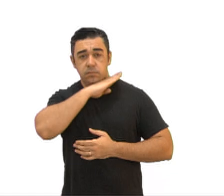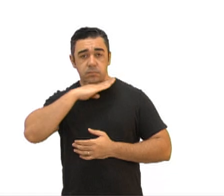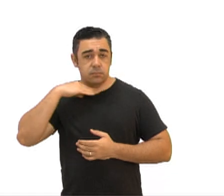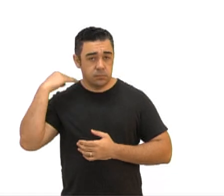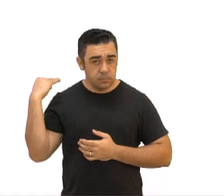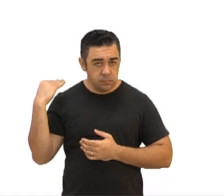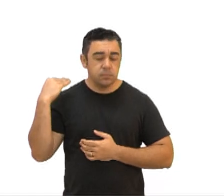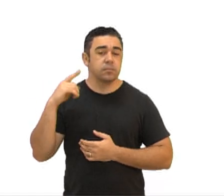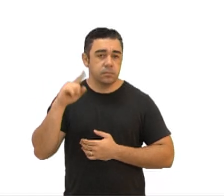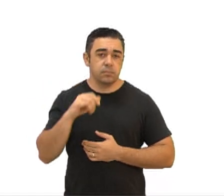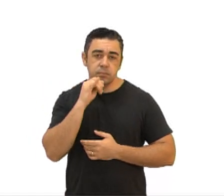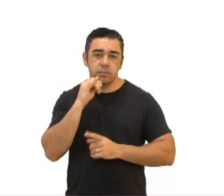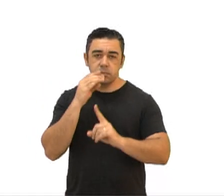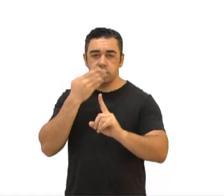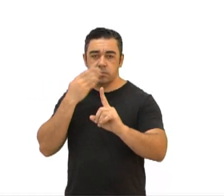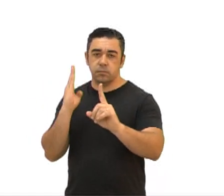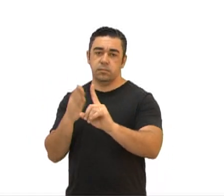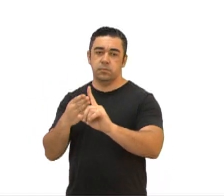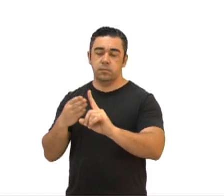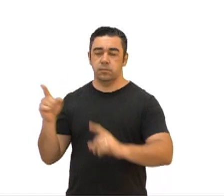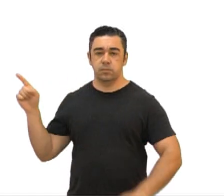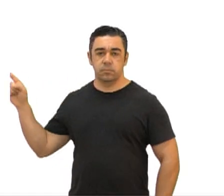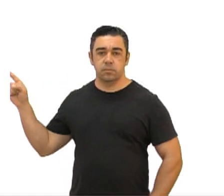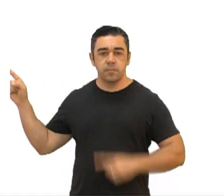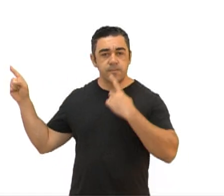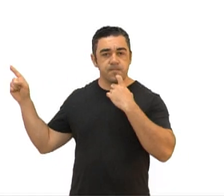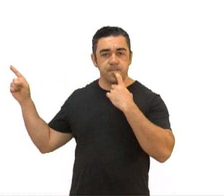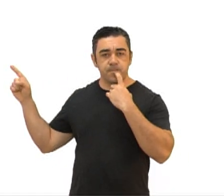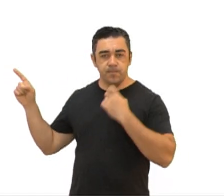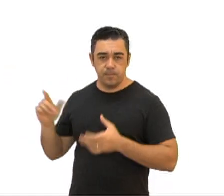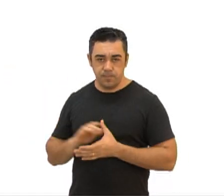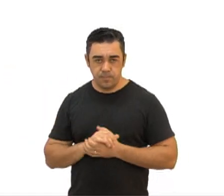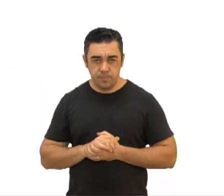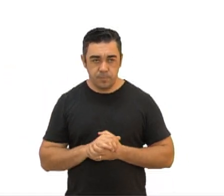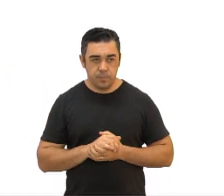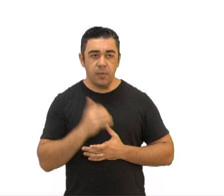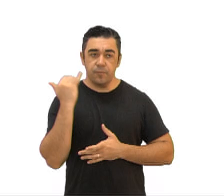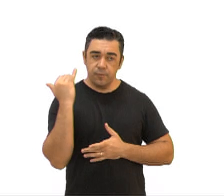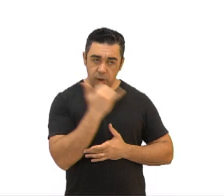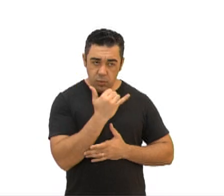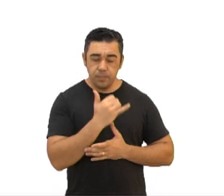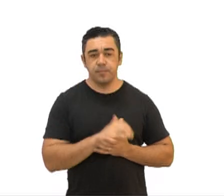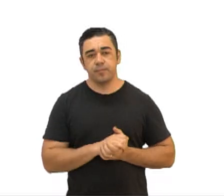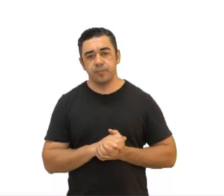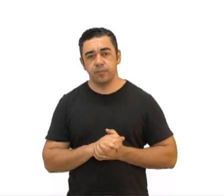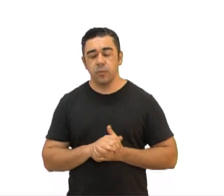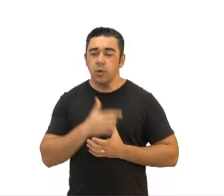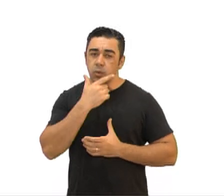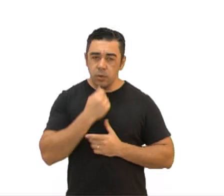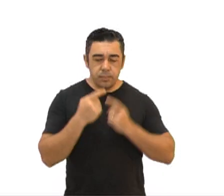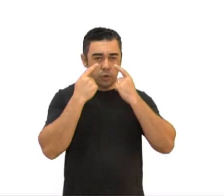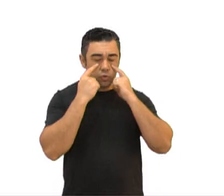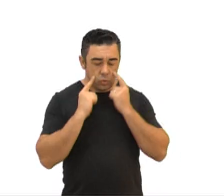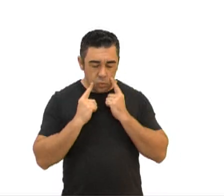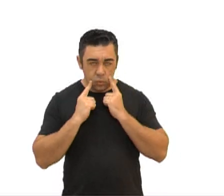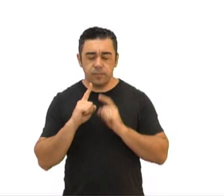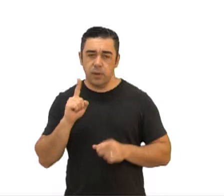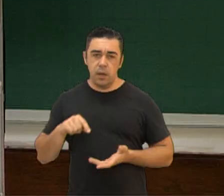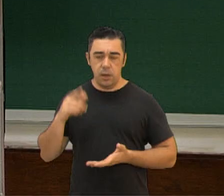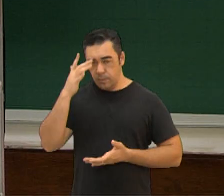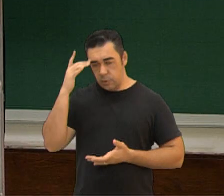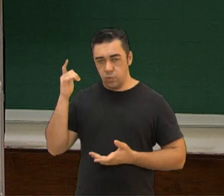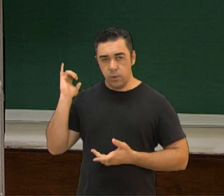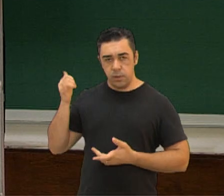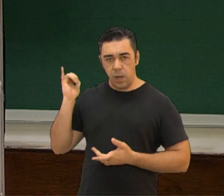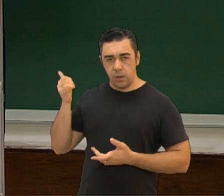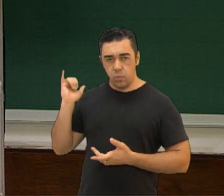o exemplo do discurso direto, né? Quando você tem ali, disse Aladim ao mercador, o mercador chorou diante dos amigos de Aladim, essa